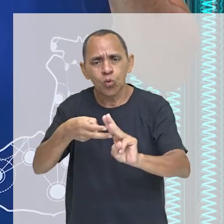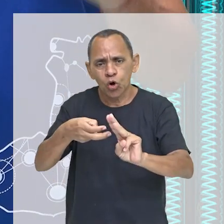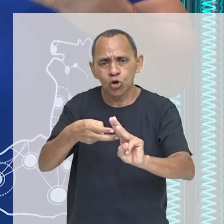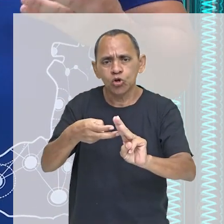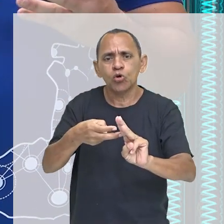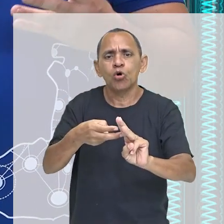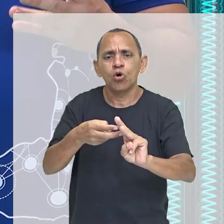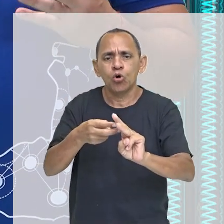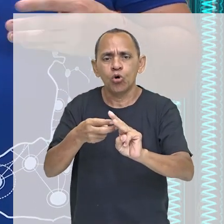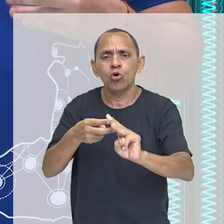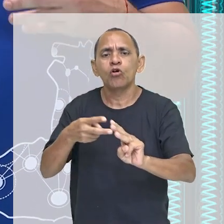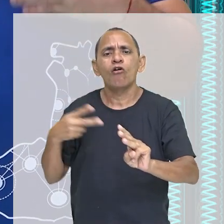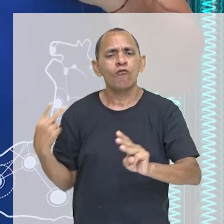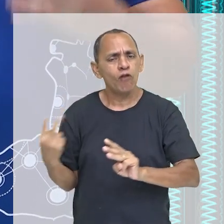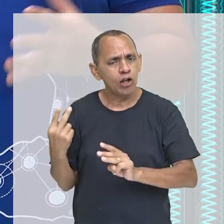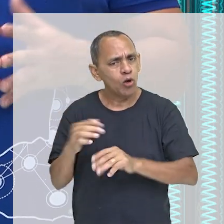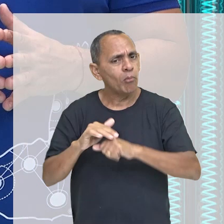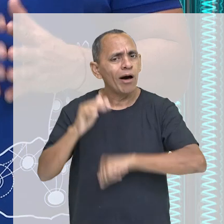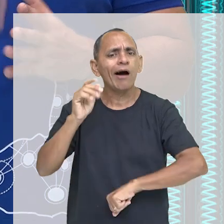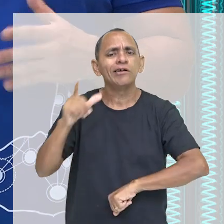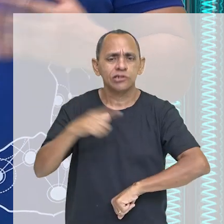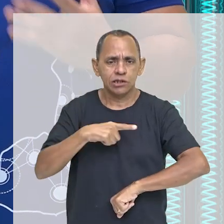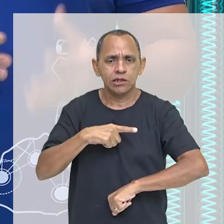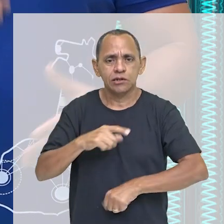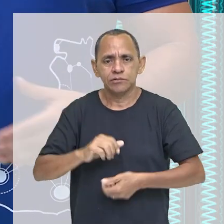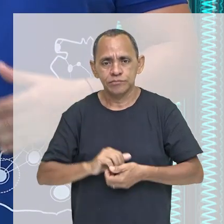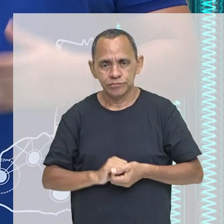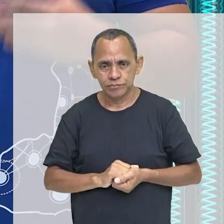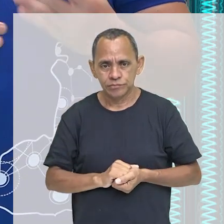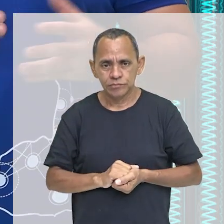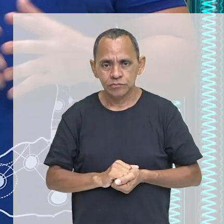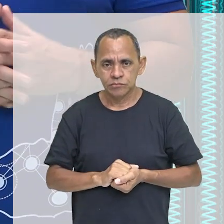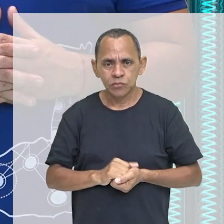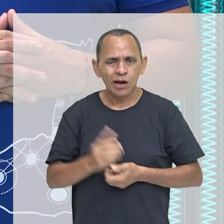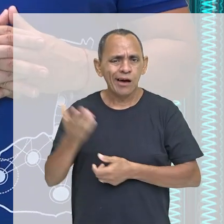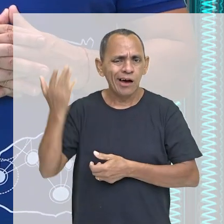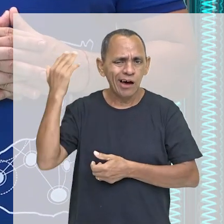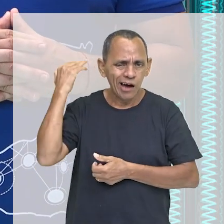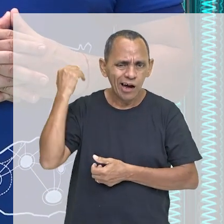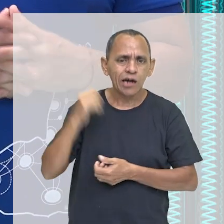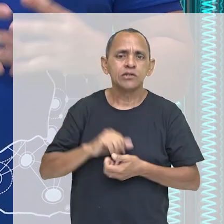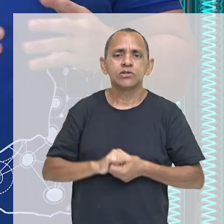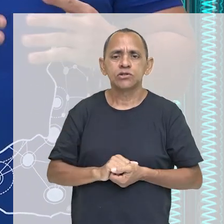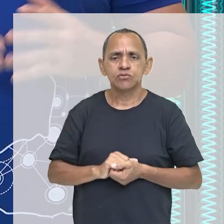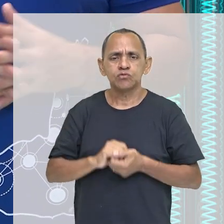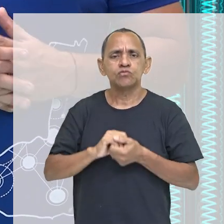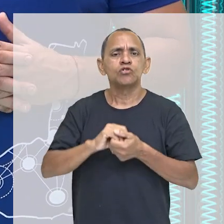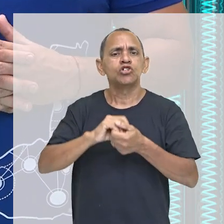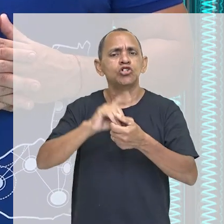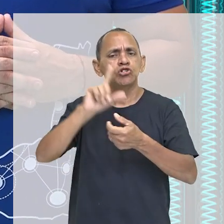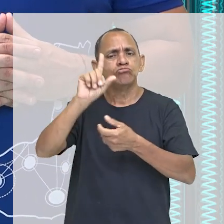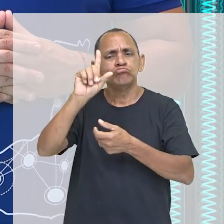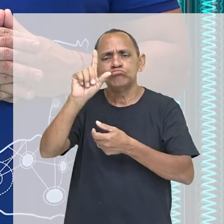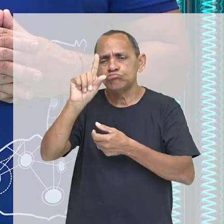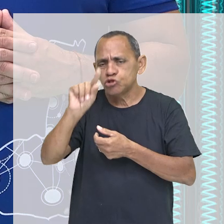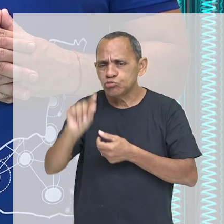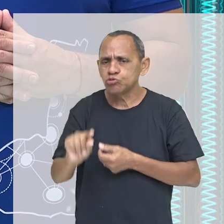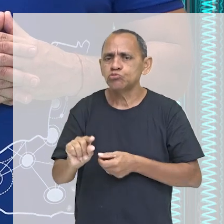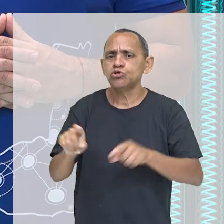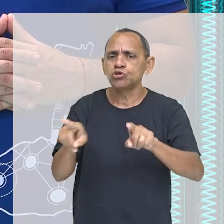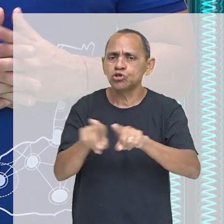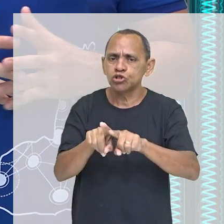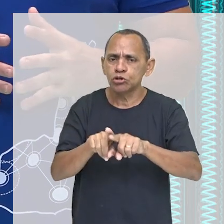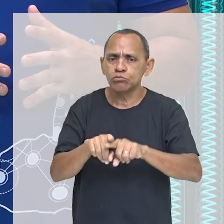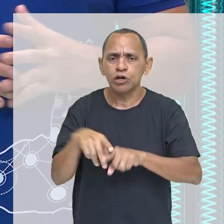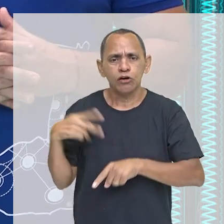pouco mais de força, porque foi se perdendo na época aí da colonização. Ok? Vamos